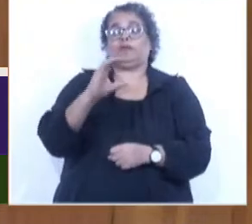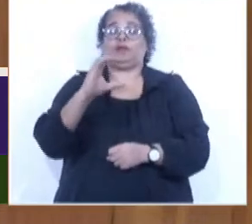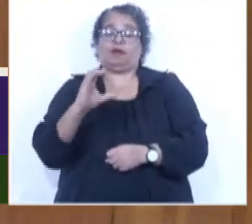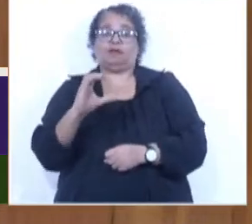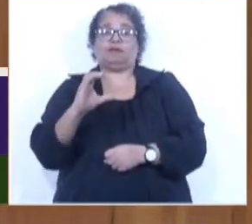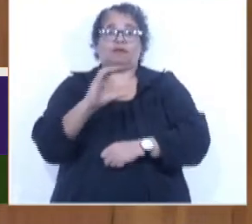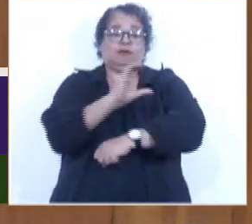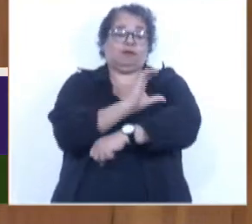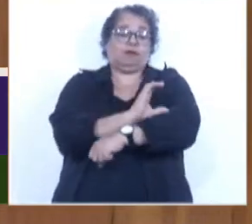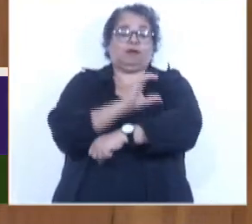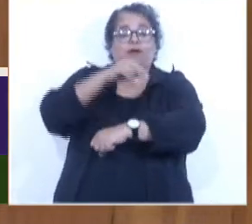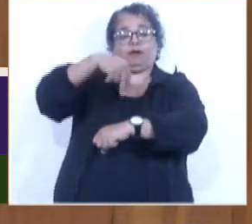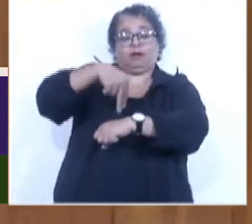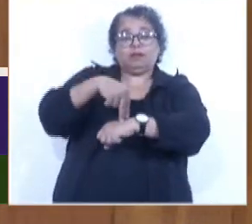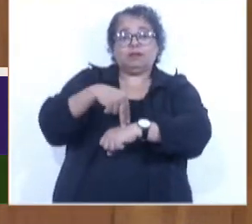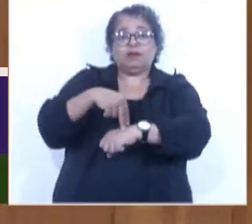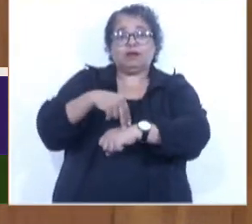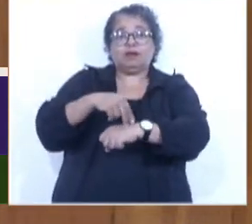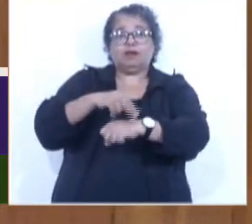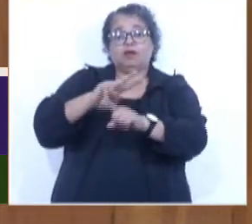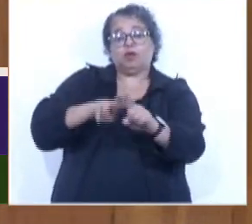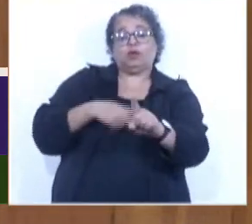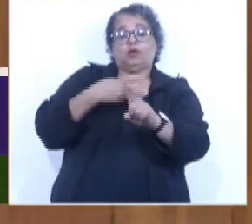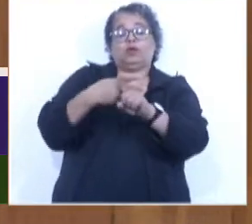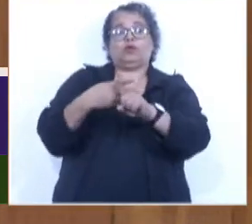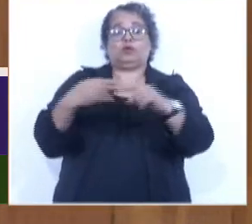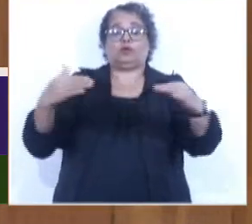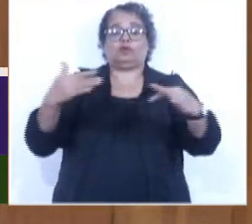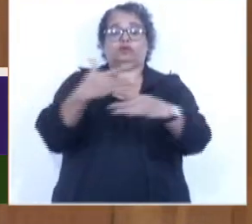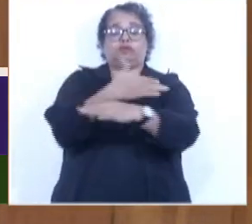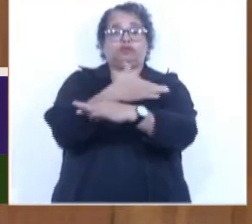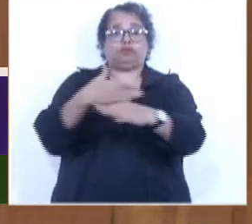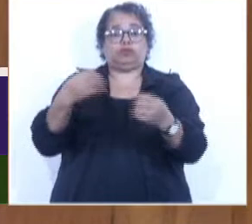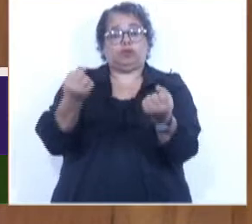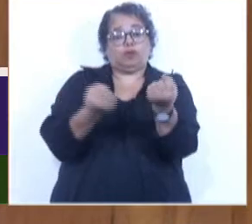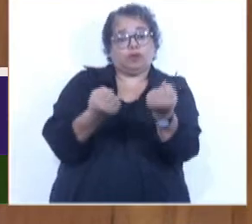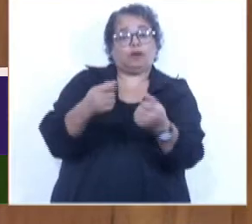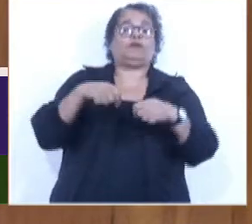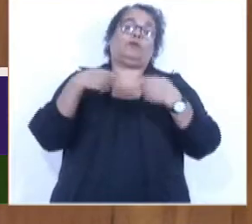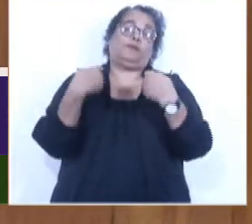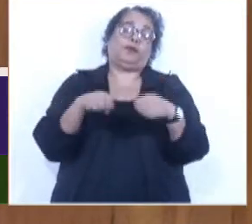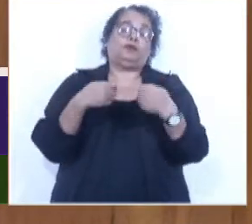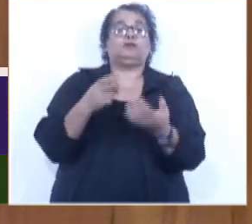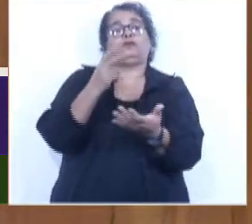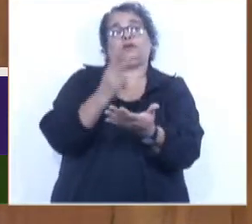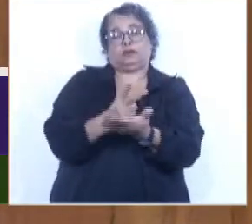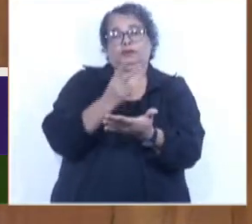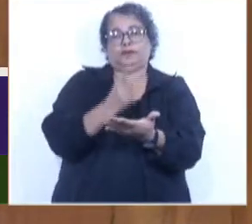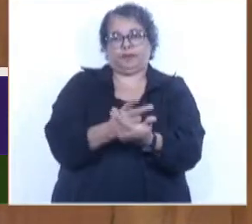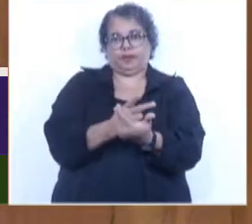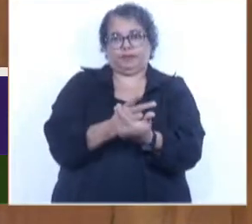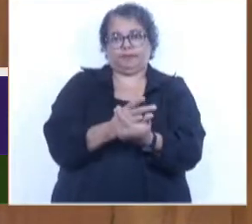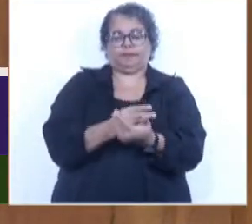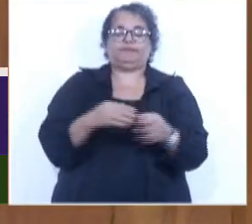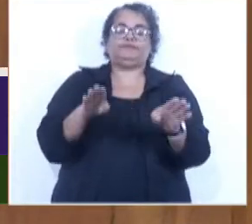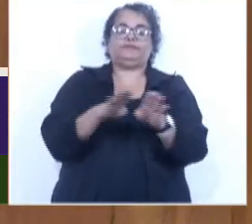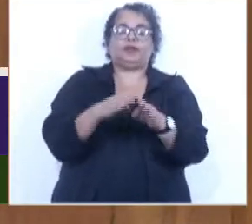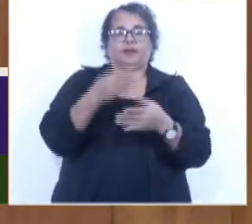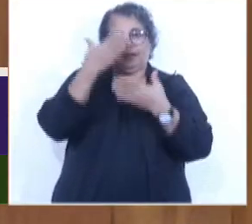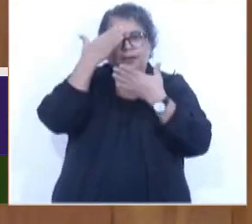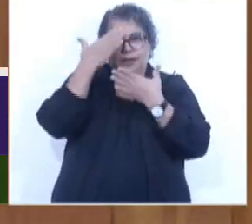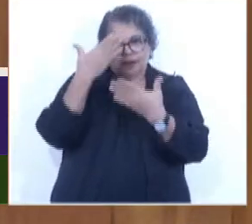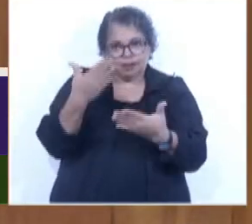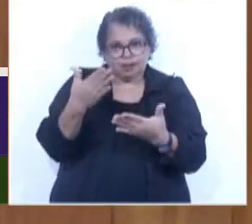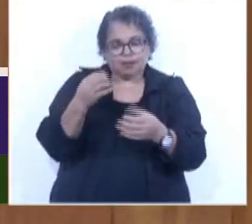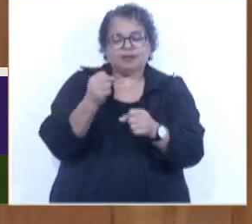fluxo de veículos aumentou muito E essa duplicação é muito necessária eu quero aqui também agradecer a